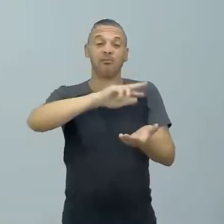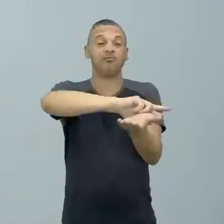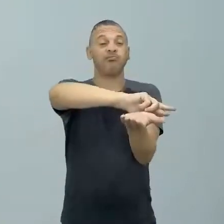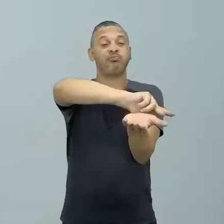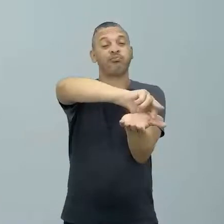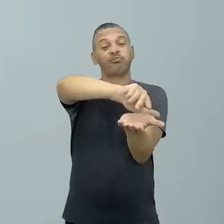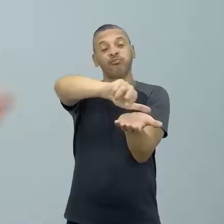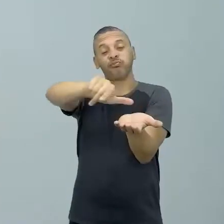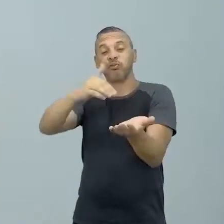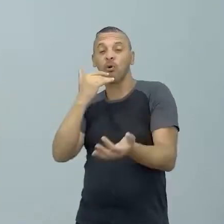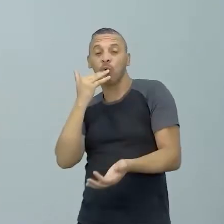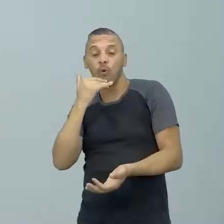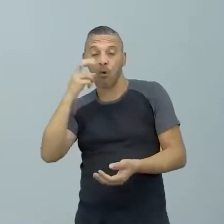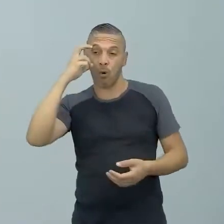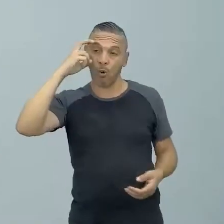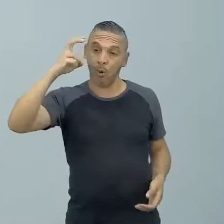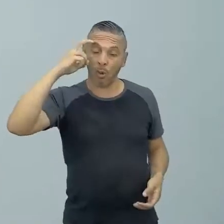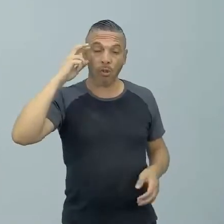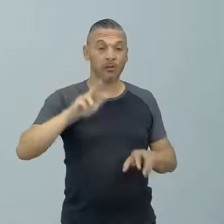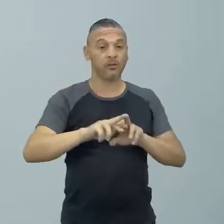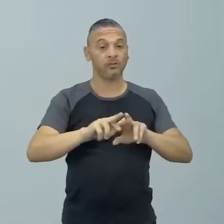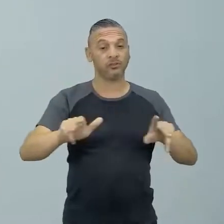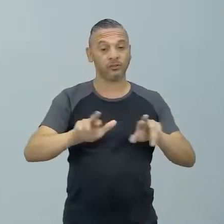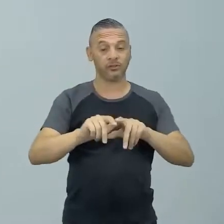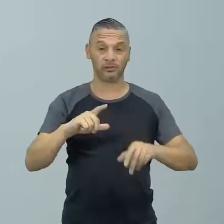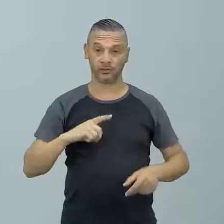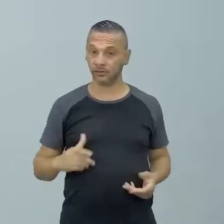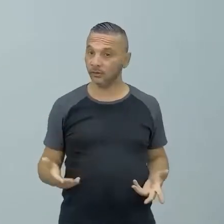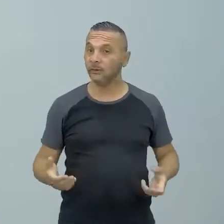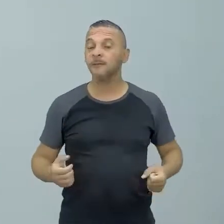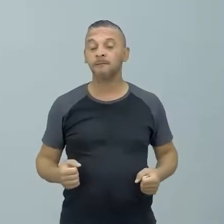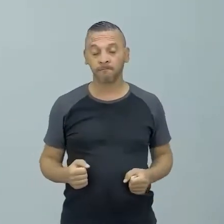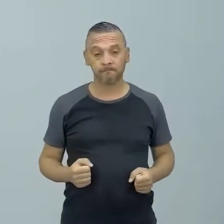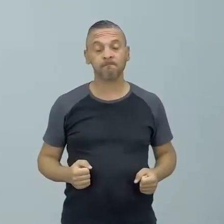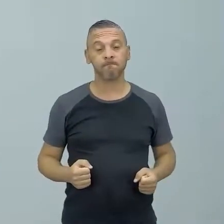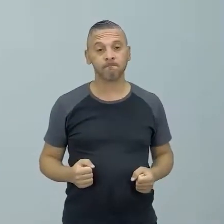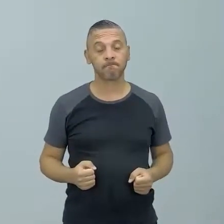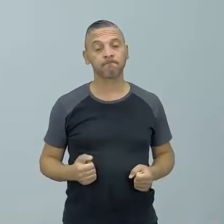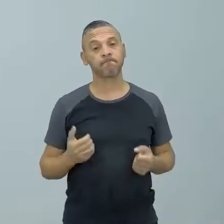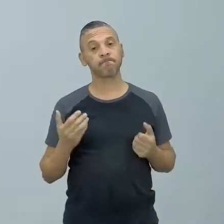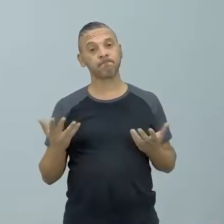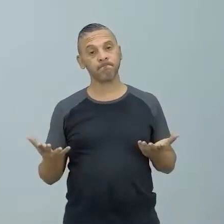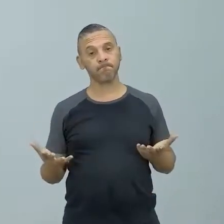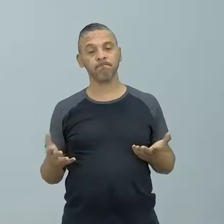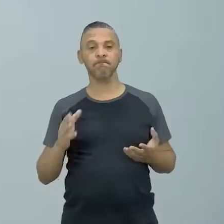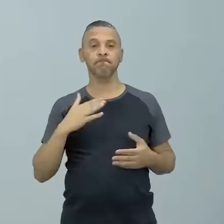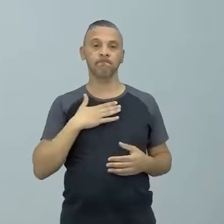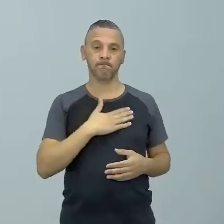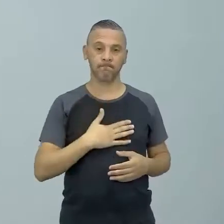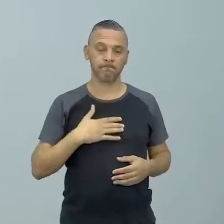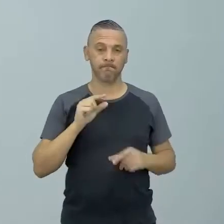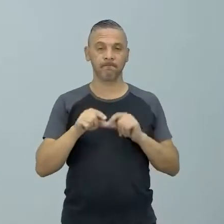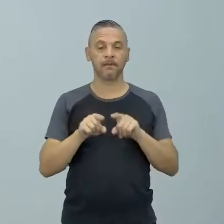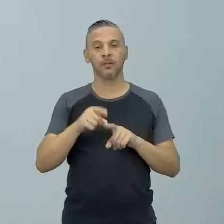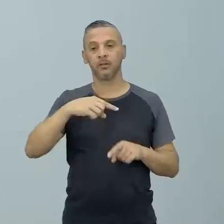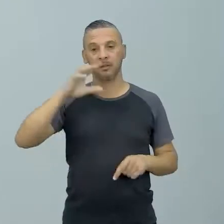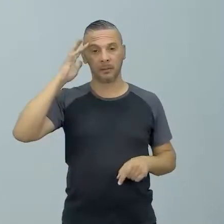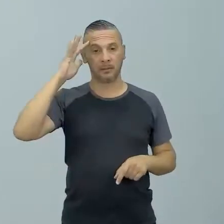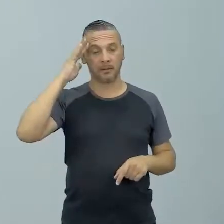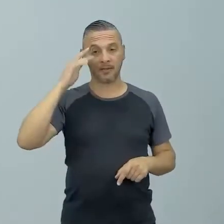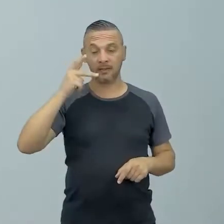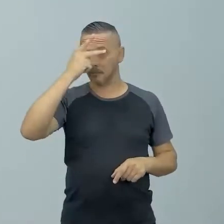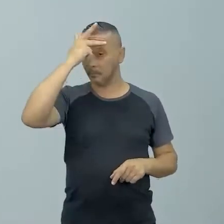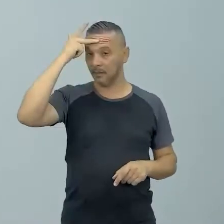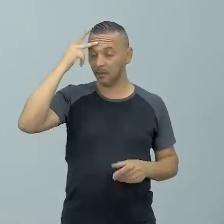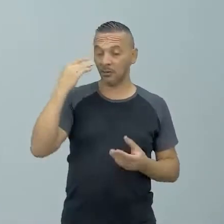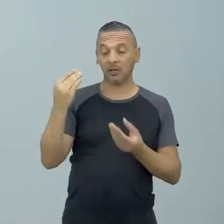que envolve diversas culturas, diversas etnias e diferentes tons de pele. Então, é interessante porque a gente está pensando que o público vai